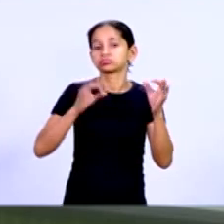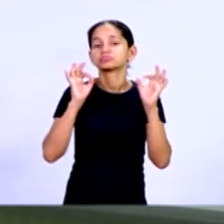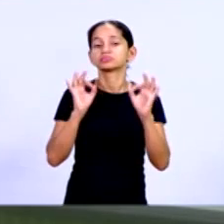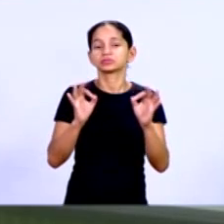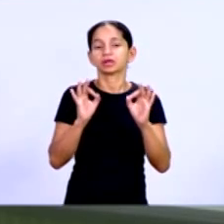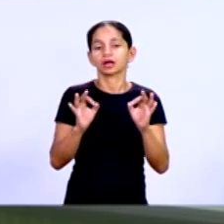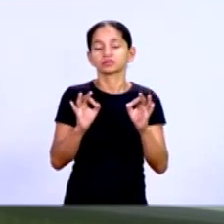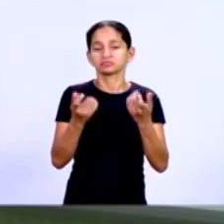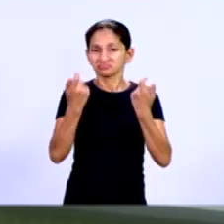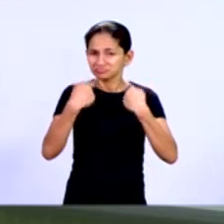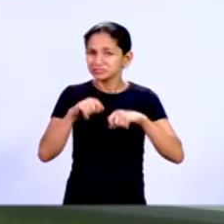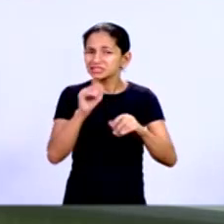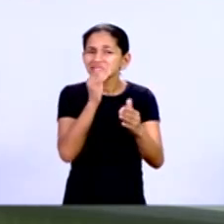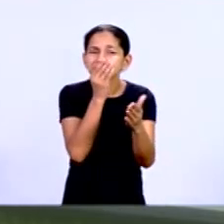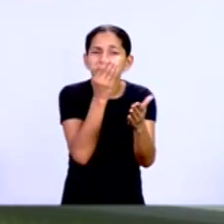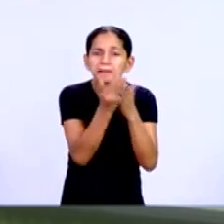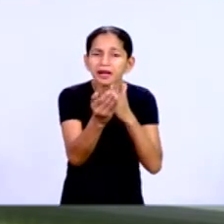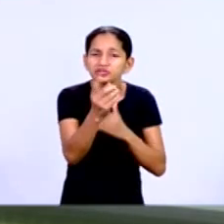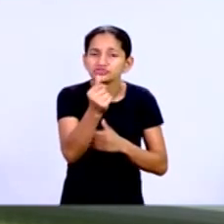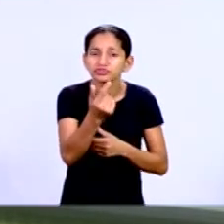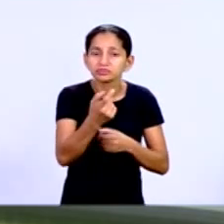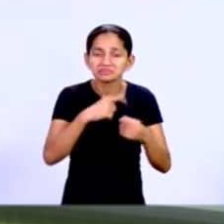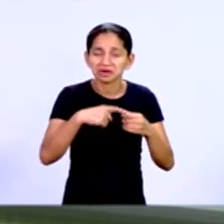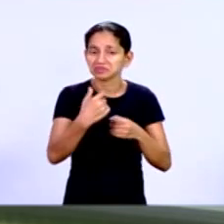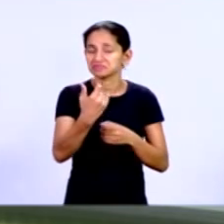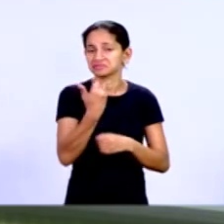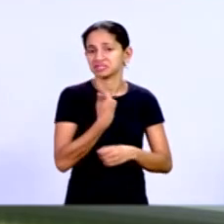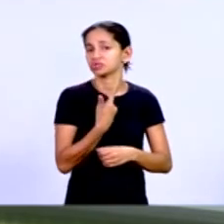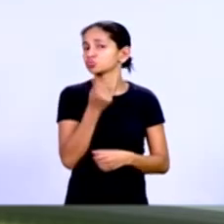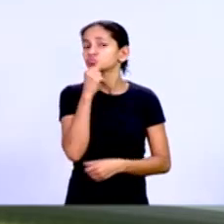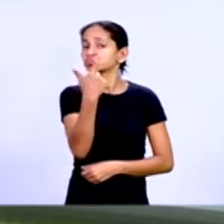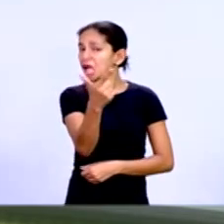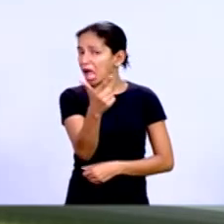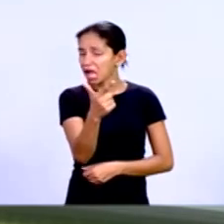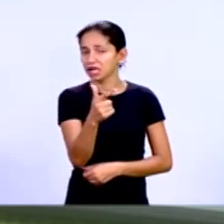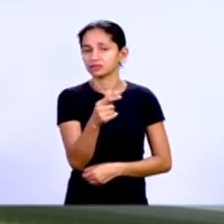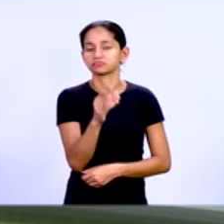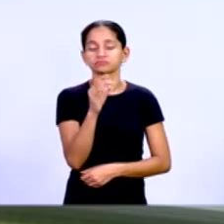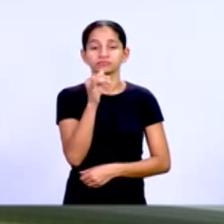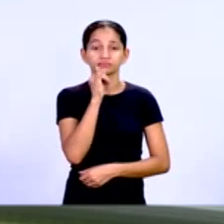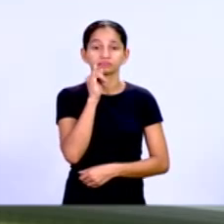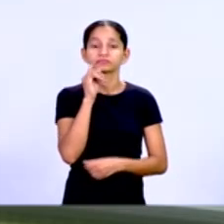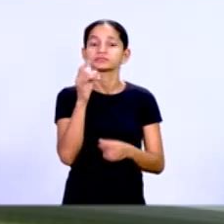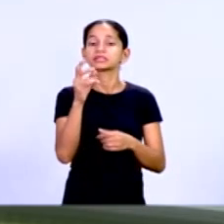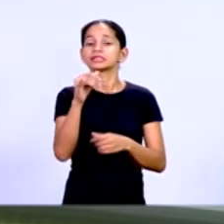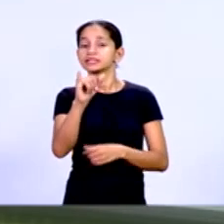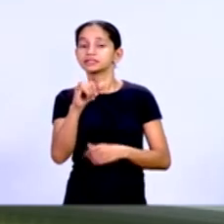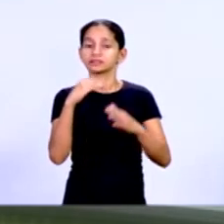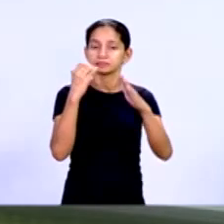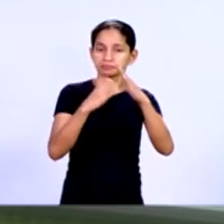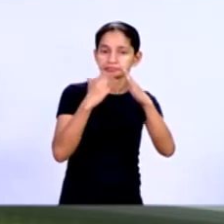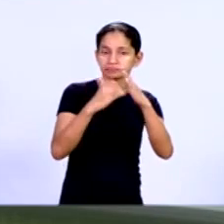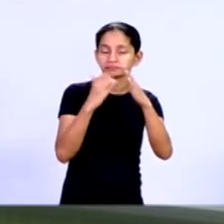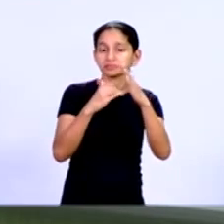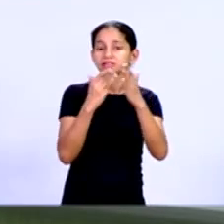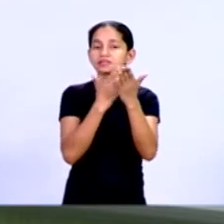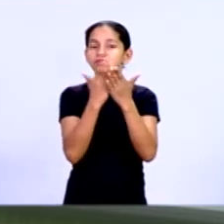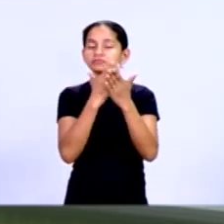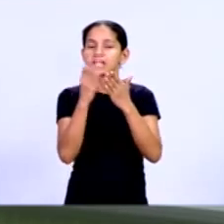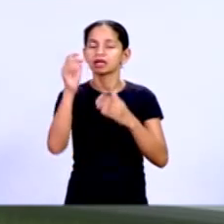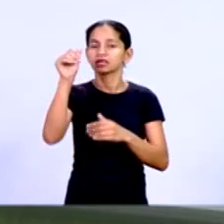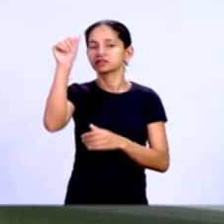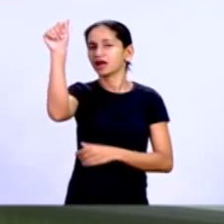corra o risco de perder dinheiro. Quando começa a cair o ranking e a avaliação das empresas, o que é que